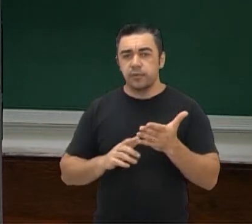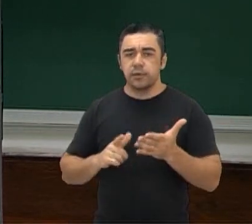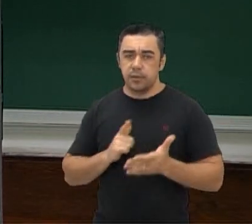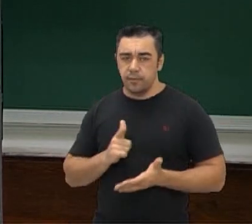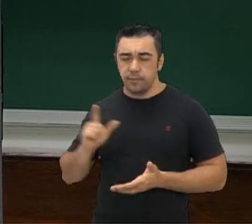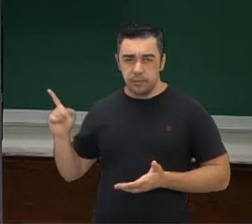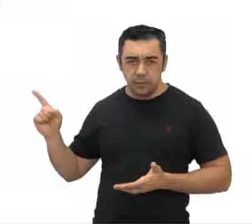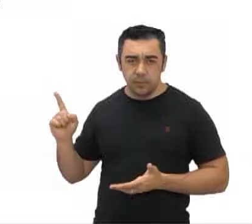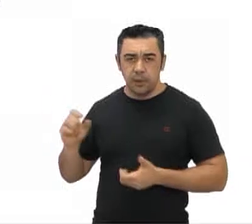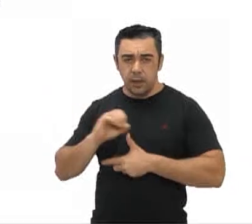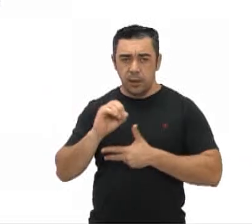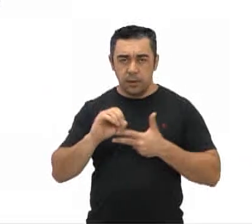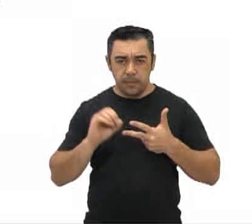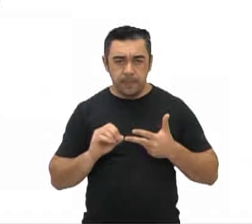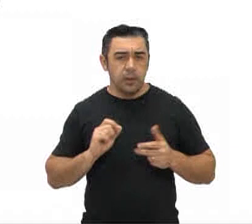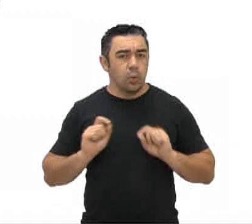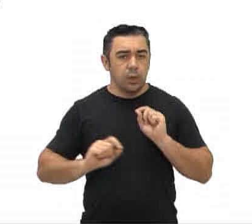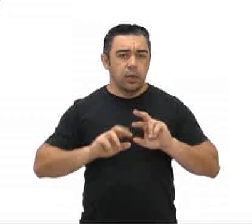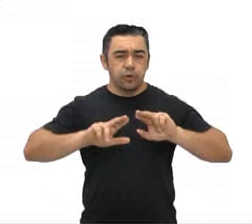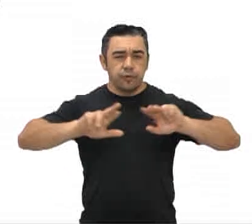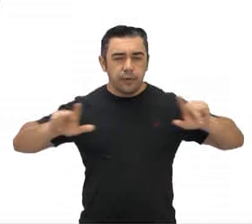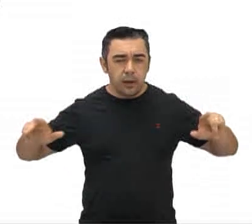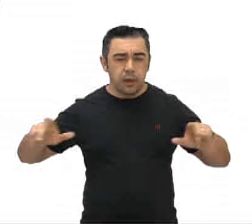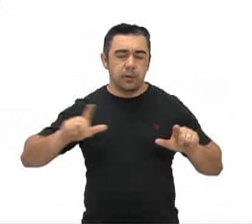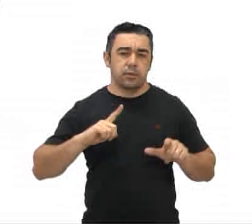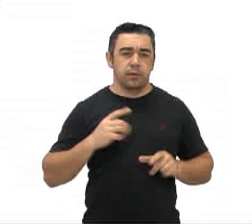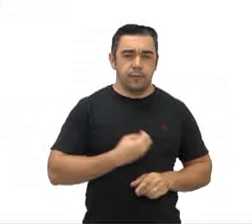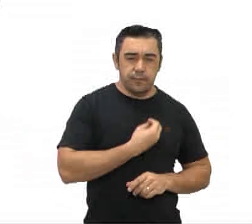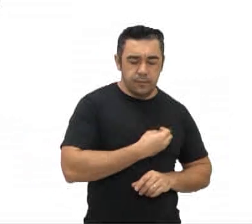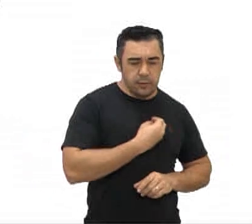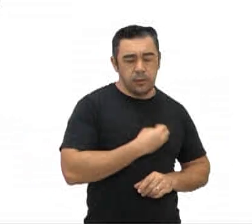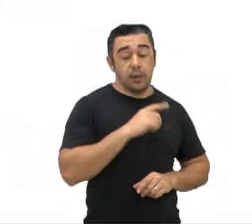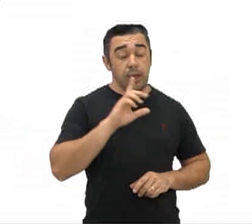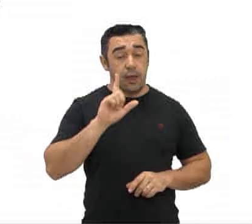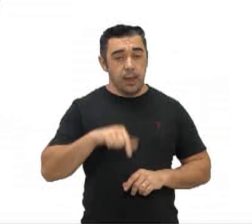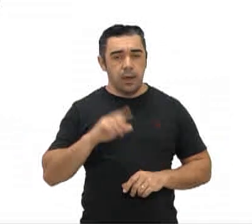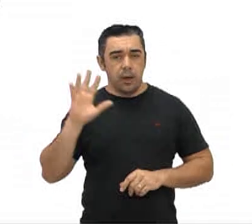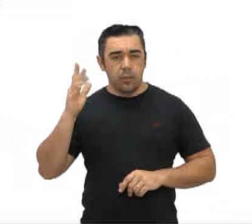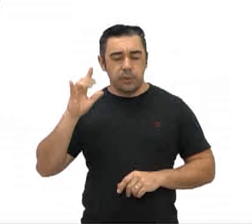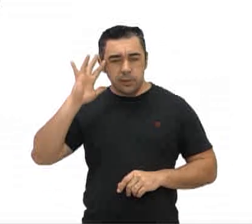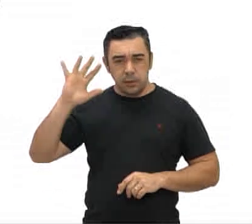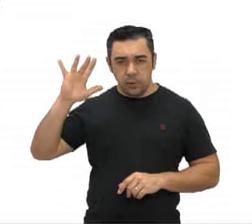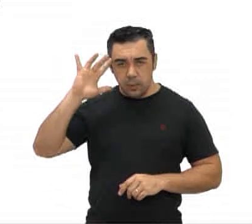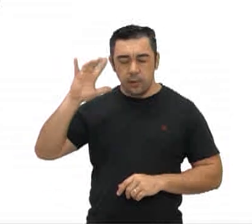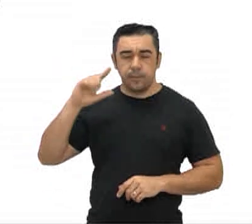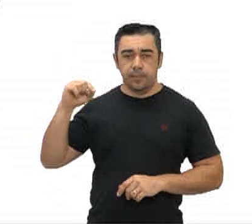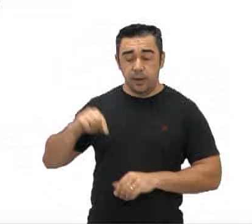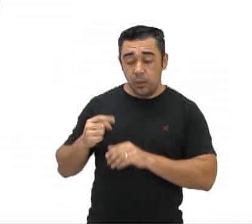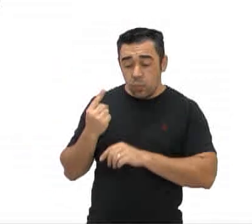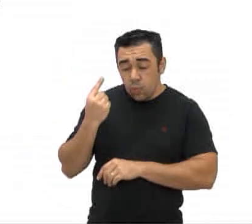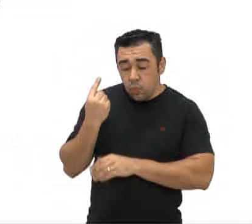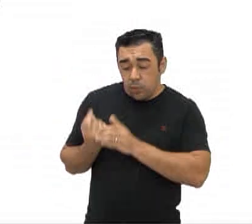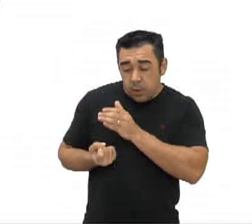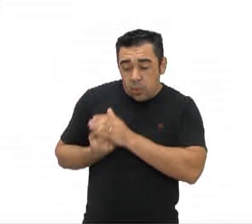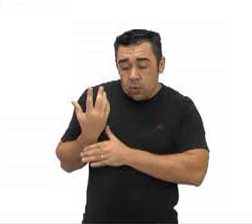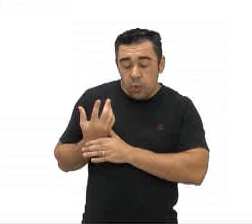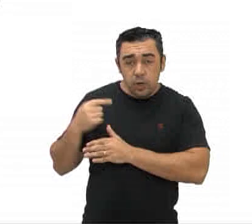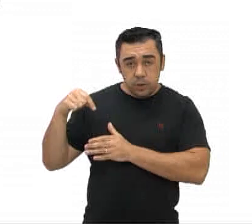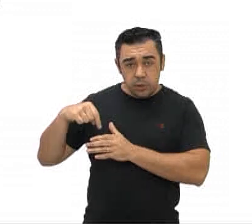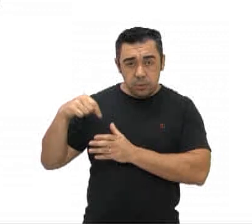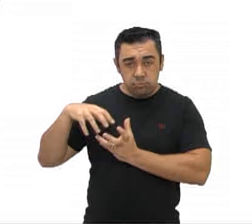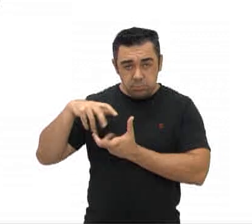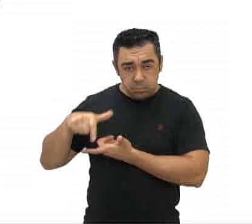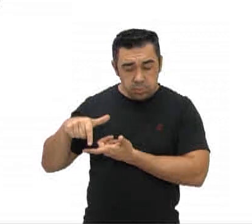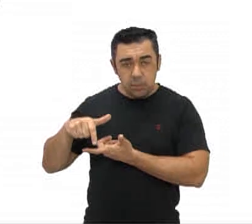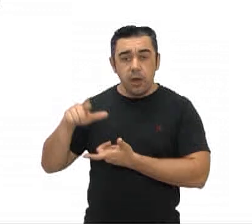hoje. Apesar da grande diversidade biológica, a hipótese de que a vida na Terra tenha tido uma única origem comum é aceita pela